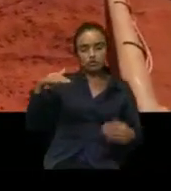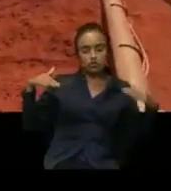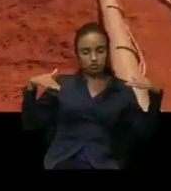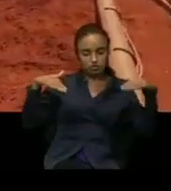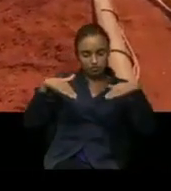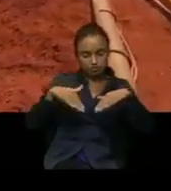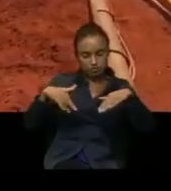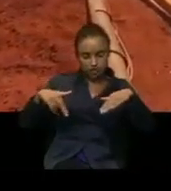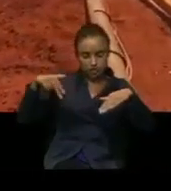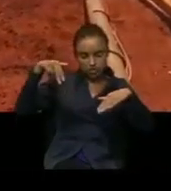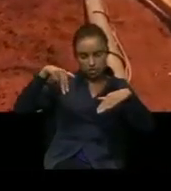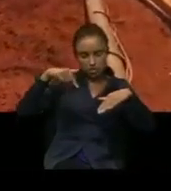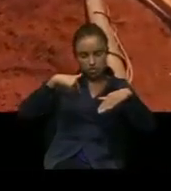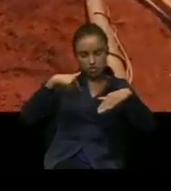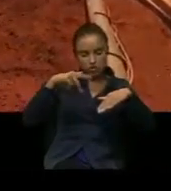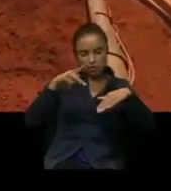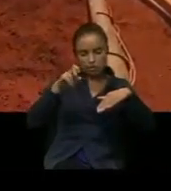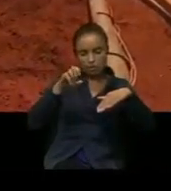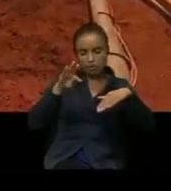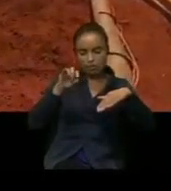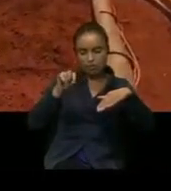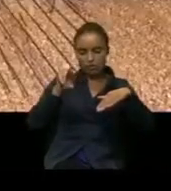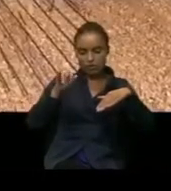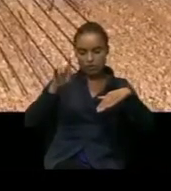fala de